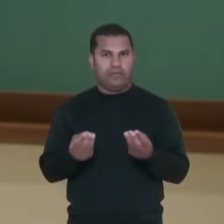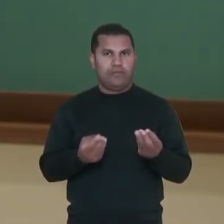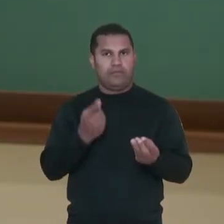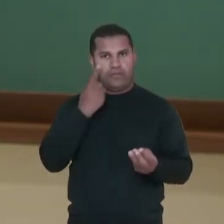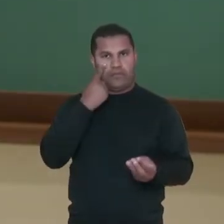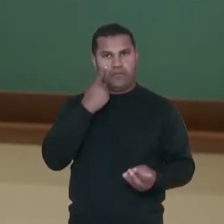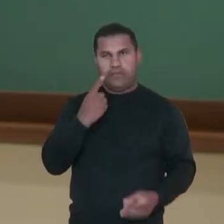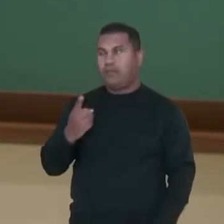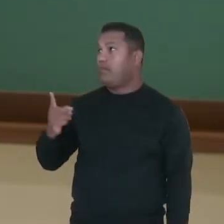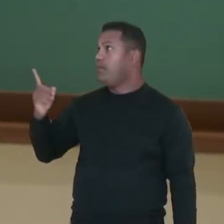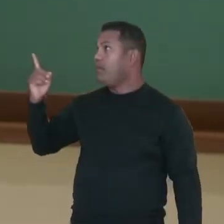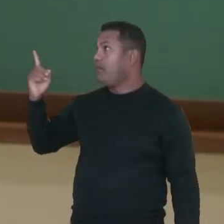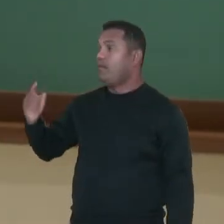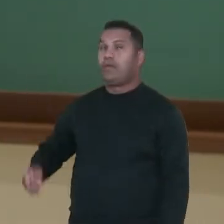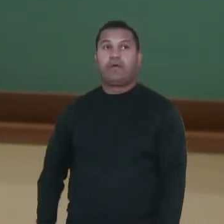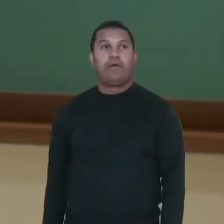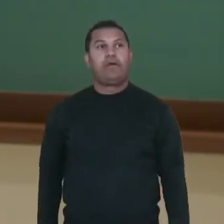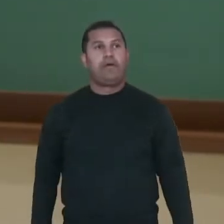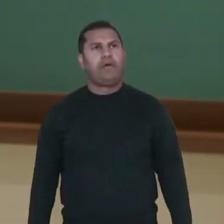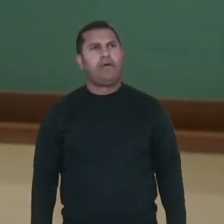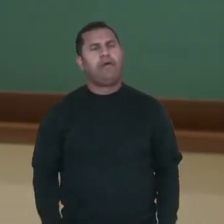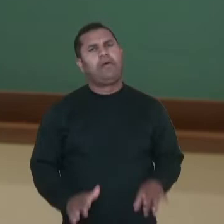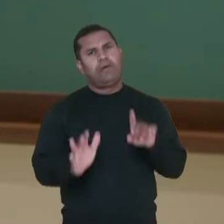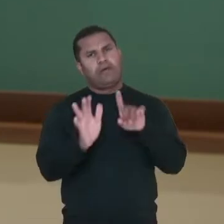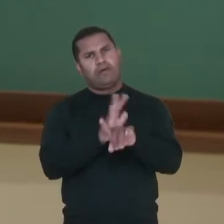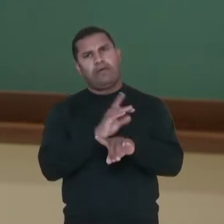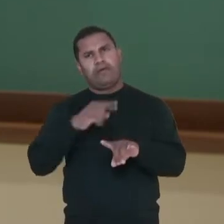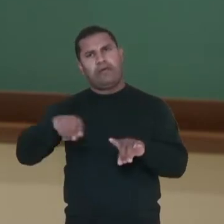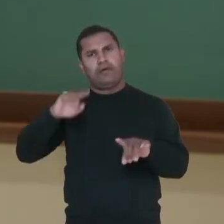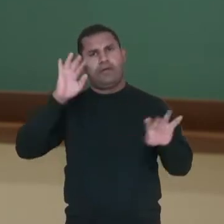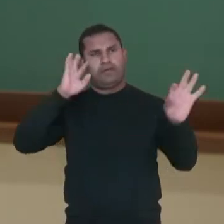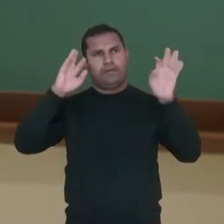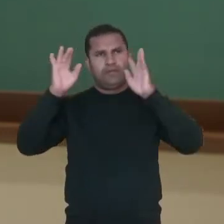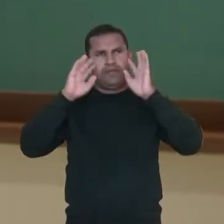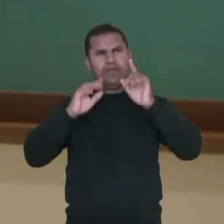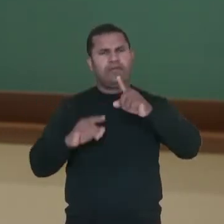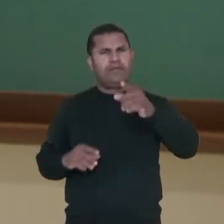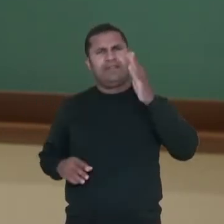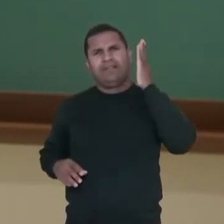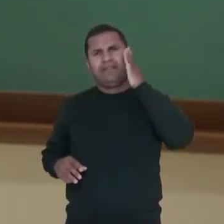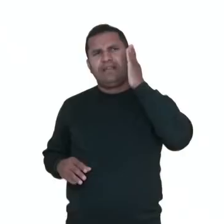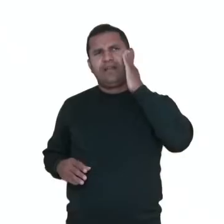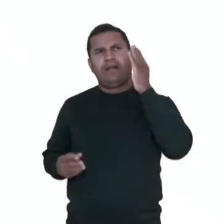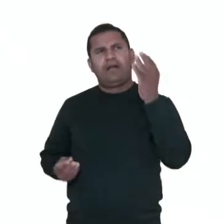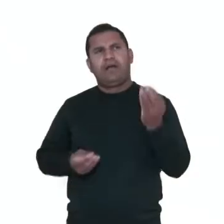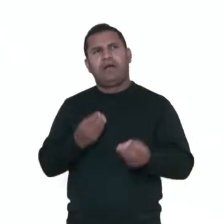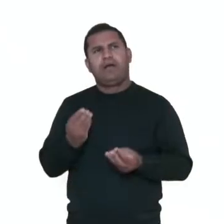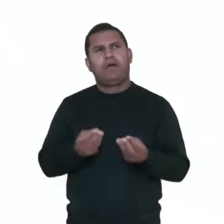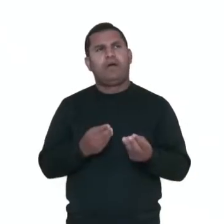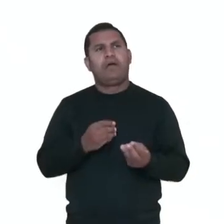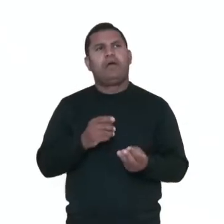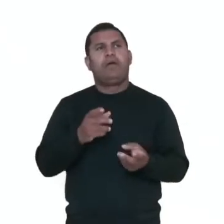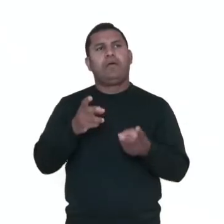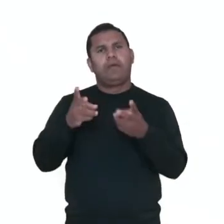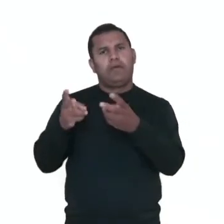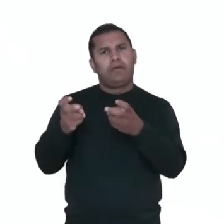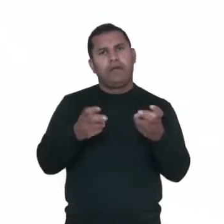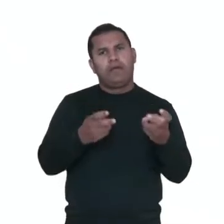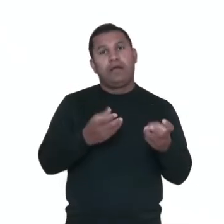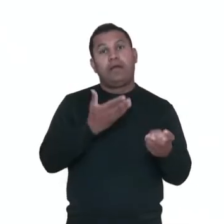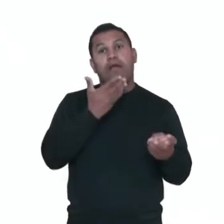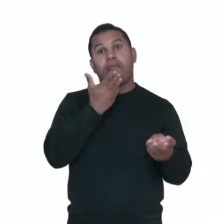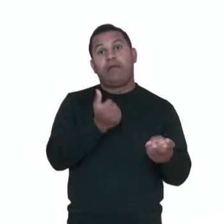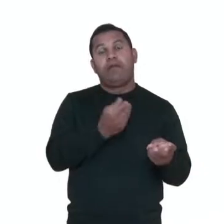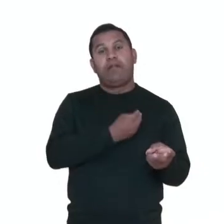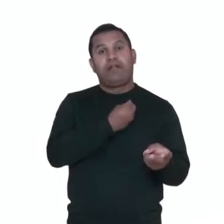gente colocar como perguntas norteadoras. Você sabe analisar as condições de vida da população brasileira? E